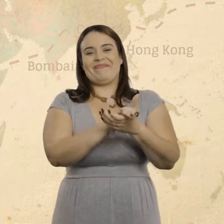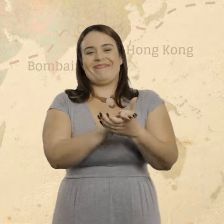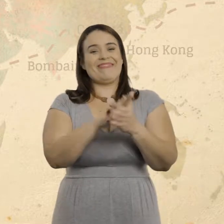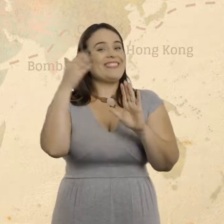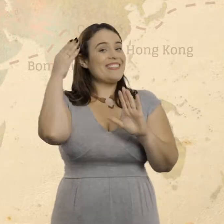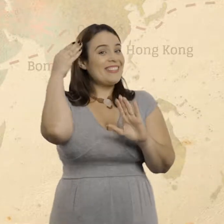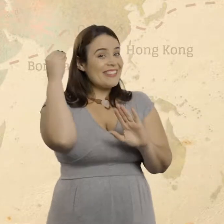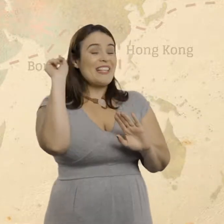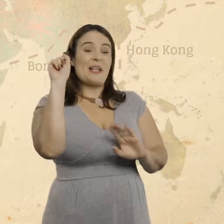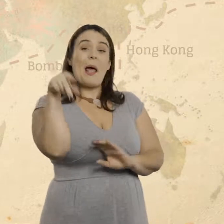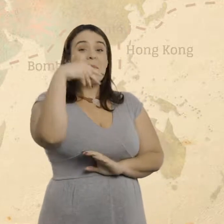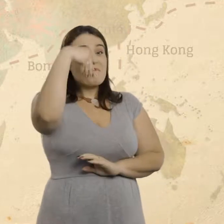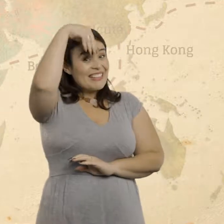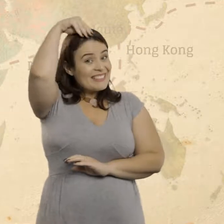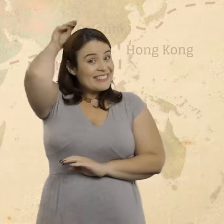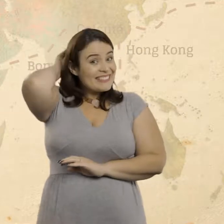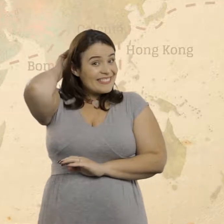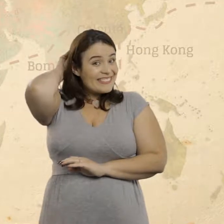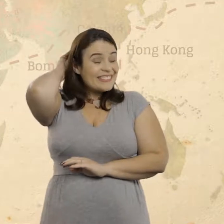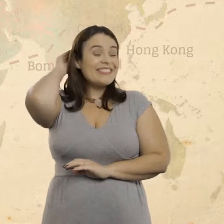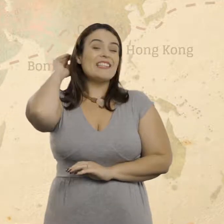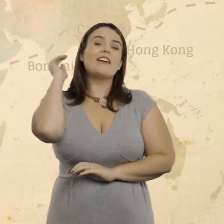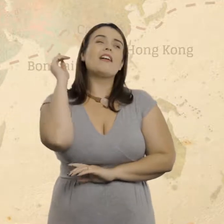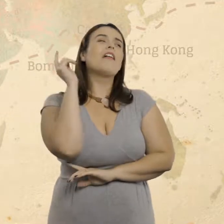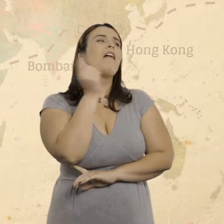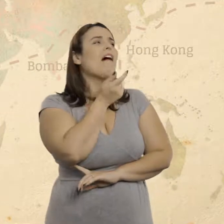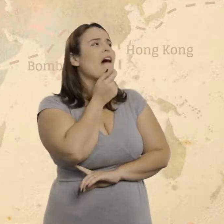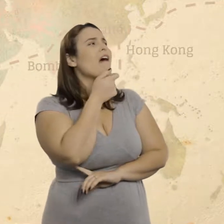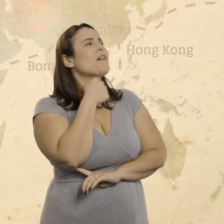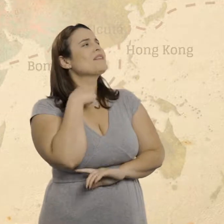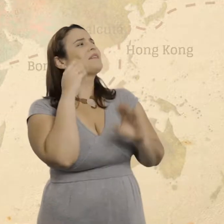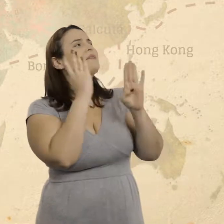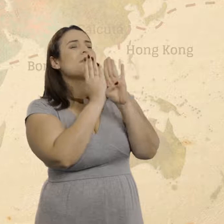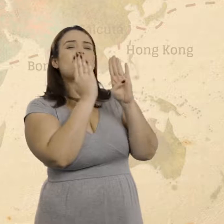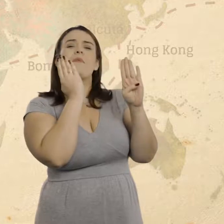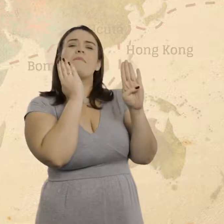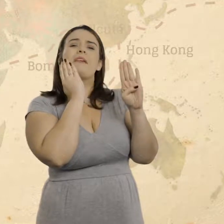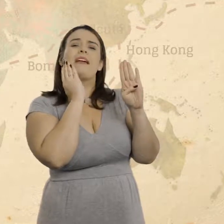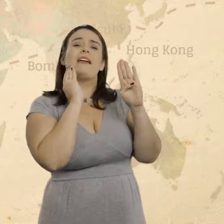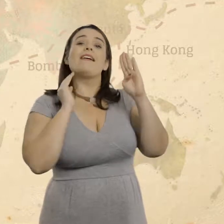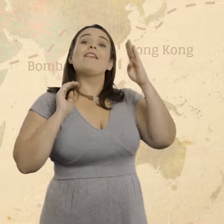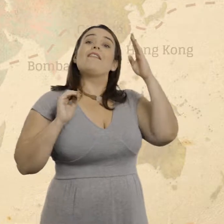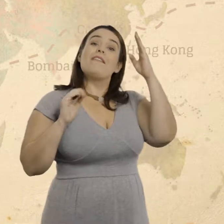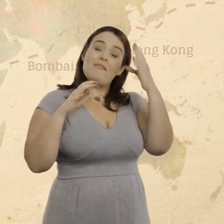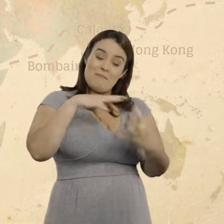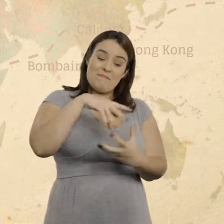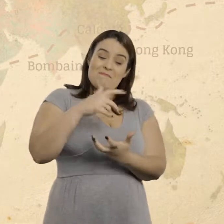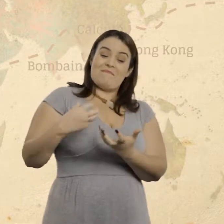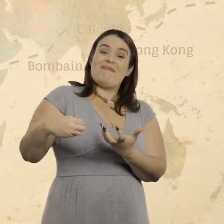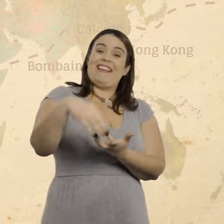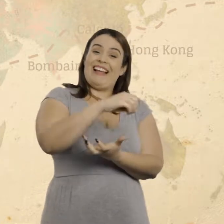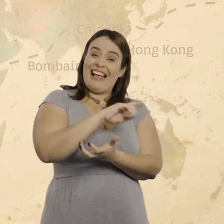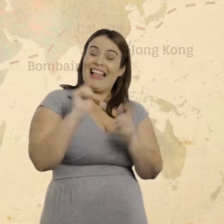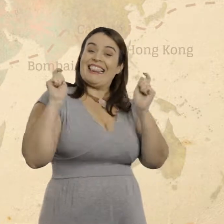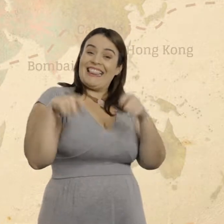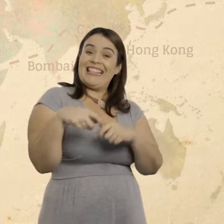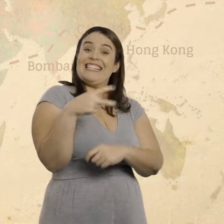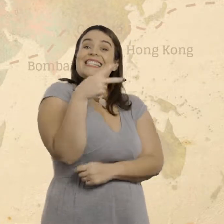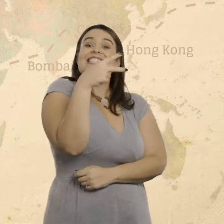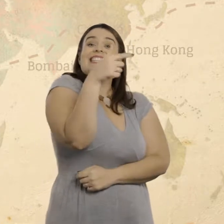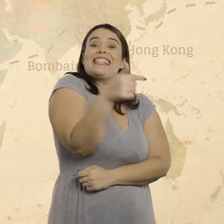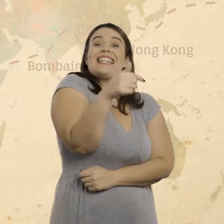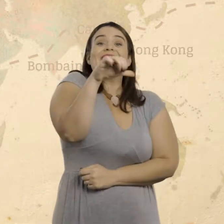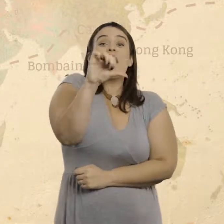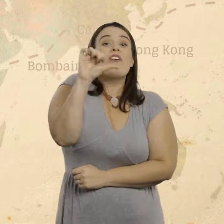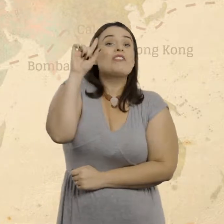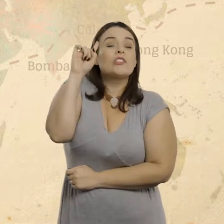foi o padrinho. Passepartout disse ao Sr. Fogg que descobriu que a volta ao mundo poderia ser dada em 79